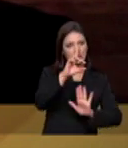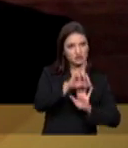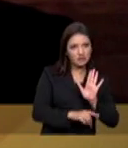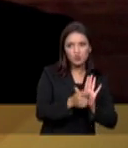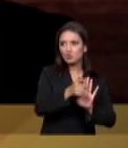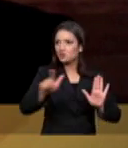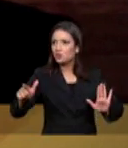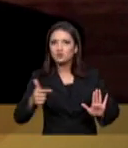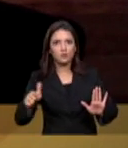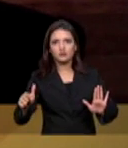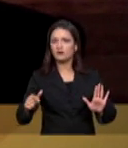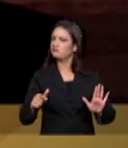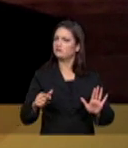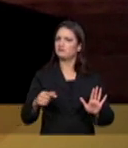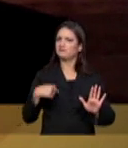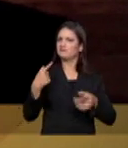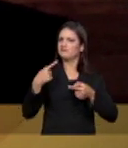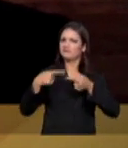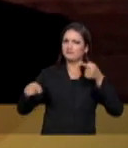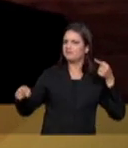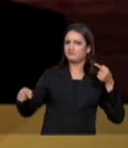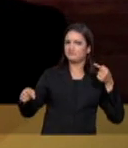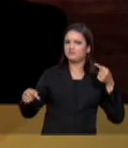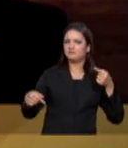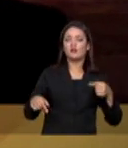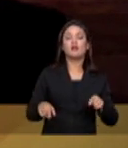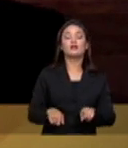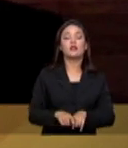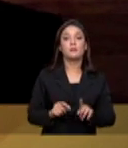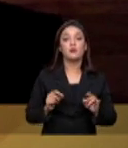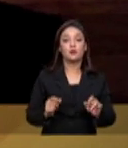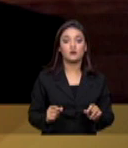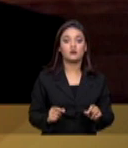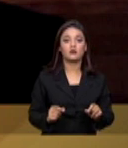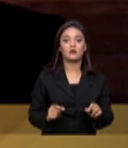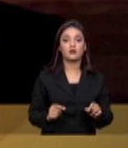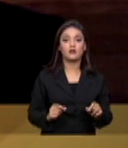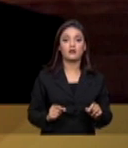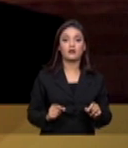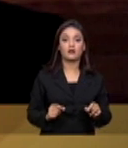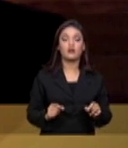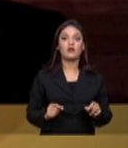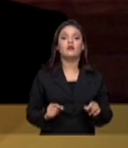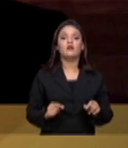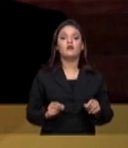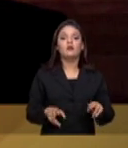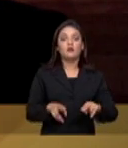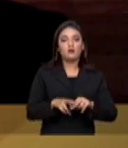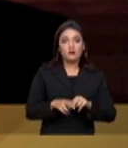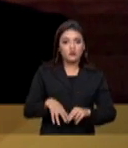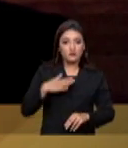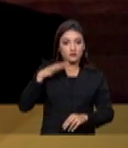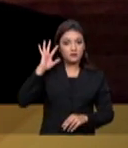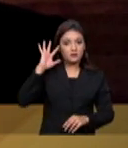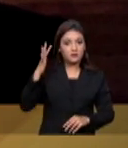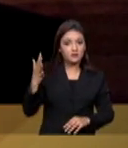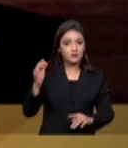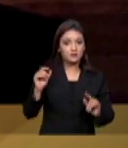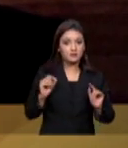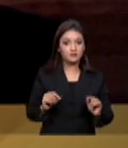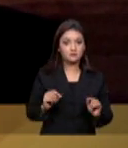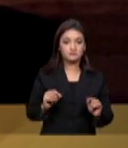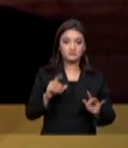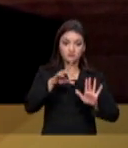ademais um consonância com o entendimento que Manifesto entenda que por se